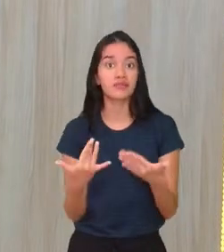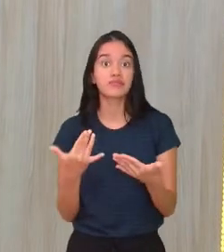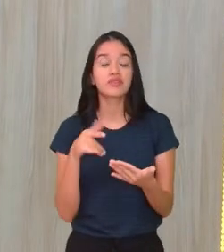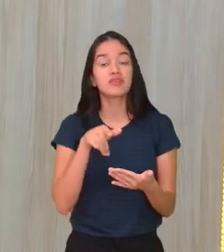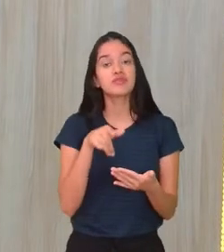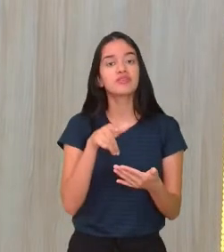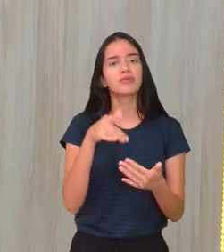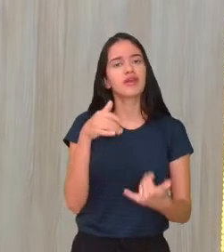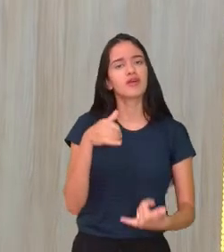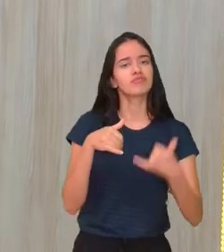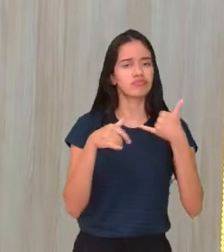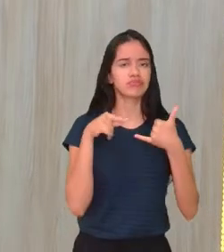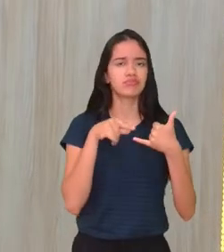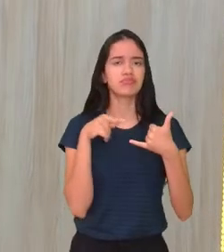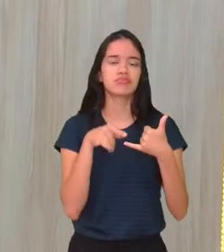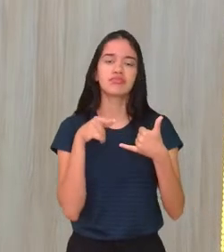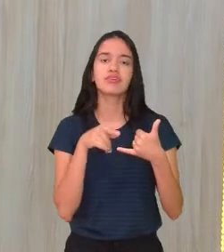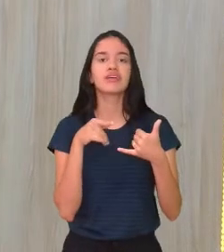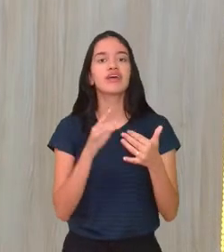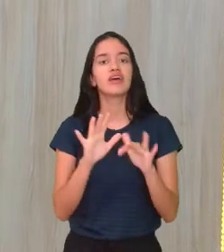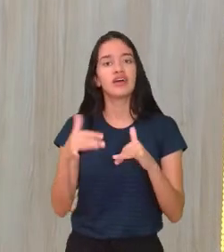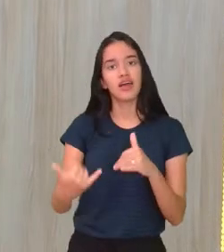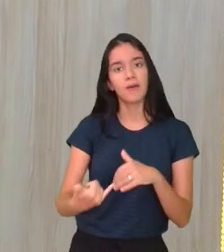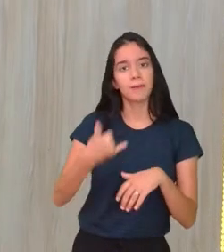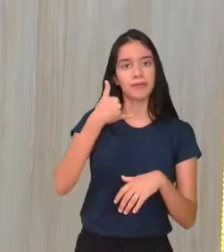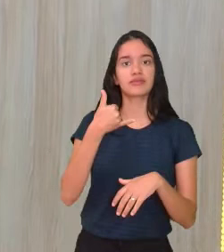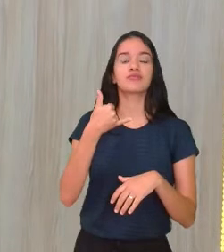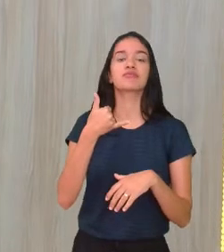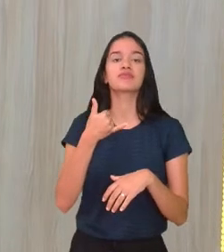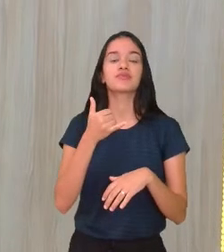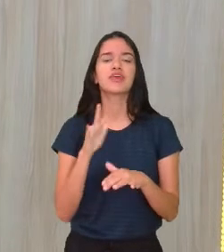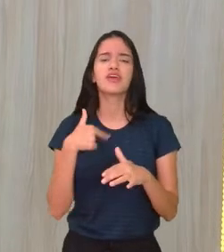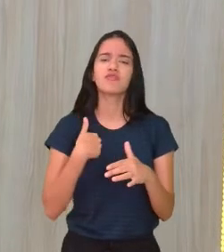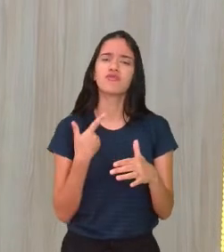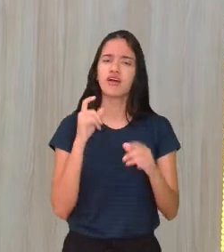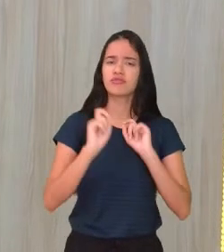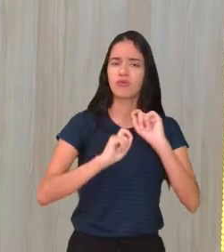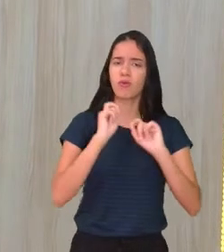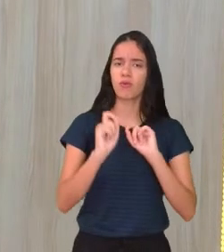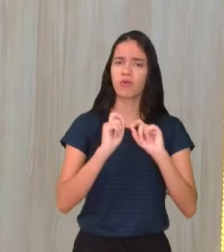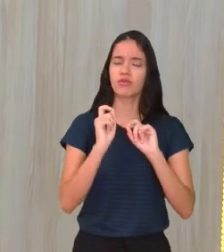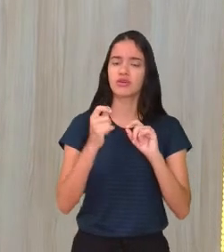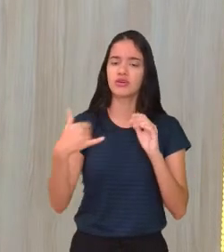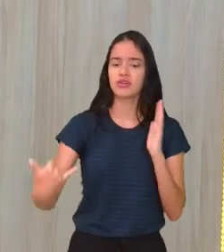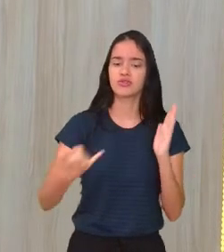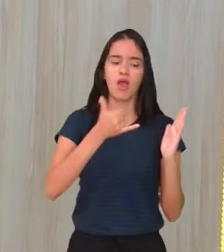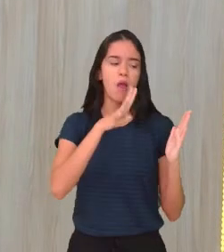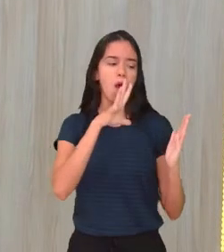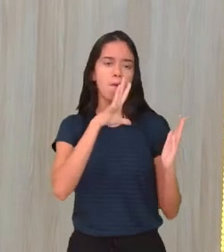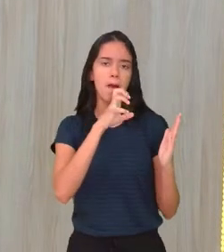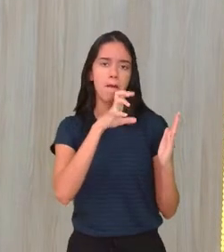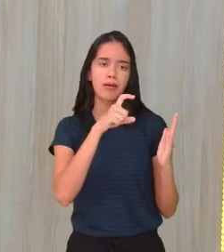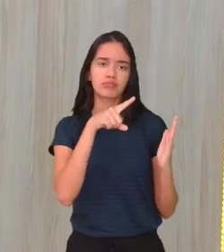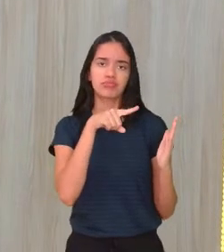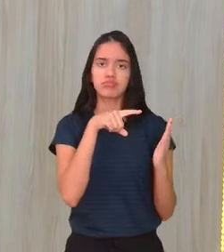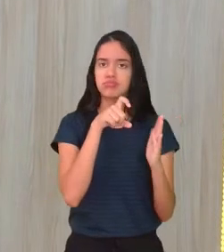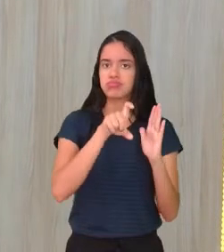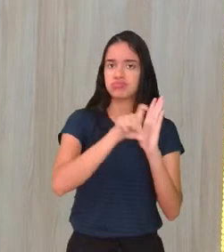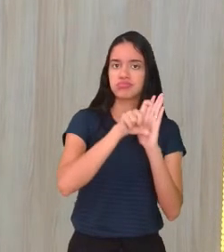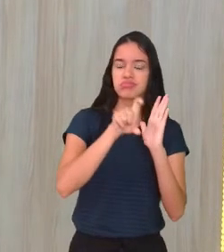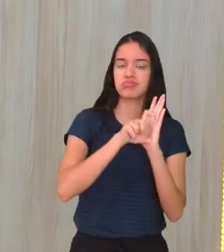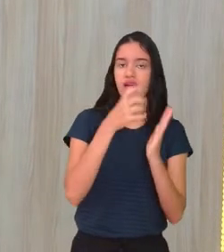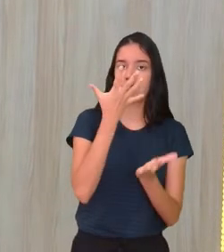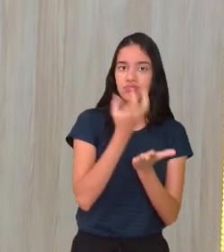o seu celular, vai abrir a câmera do seu celular e vai colocar, direcionar para o QR Code do seu